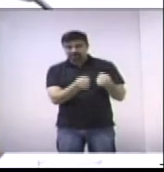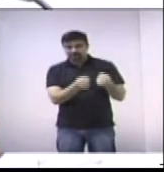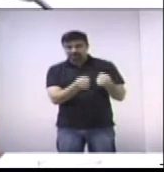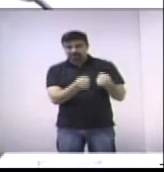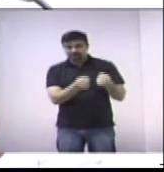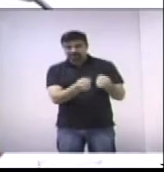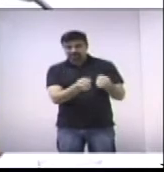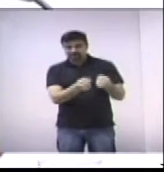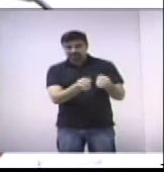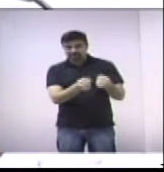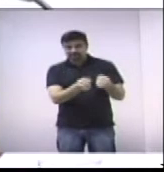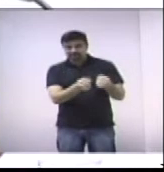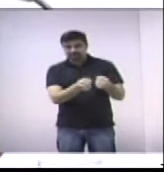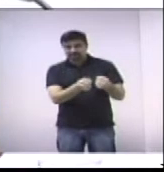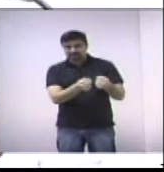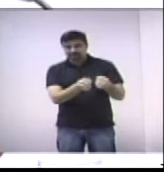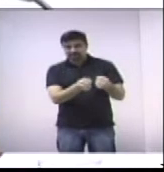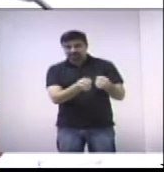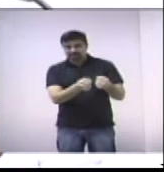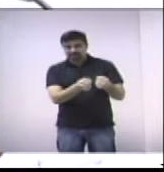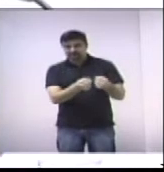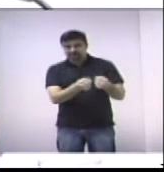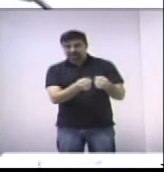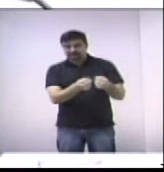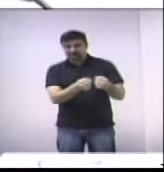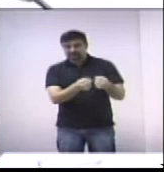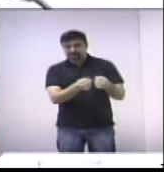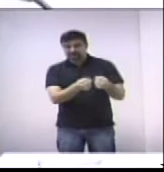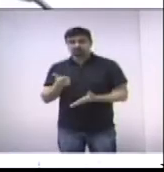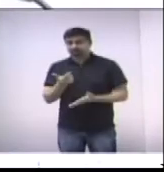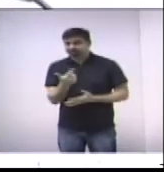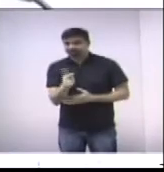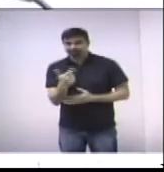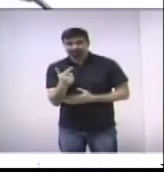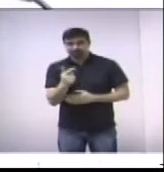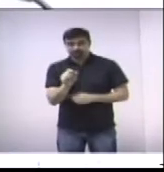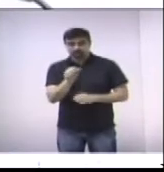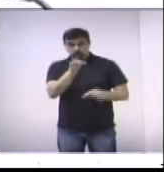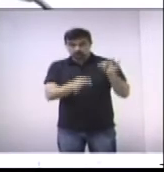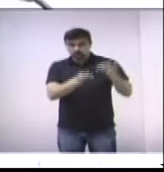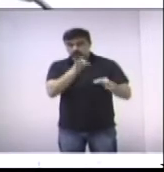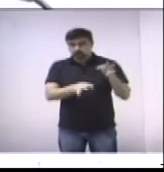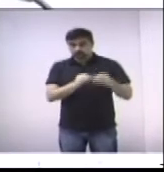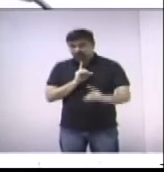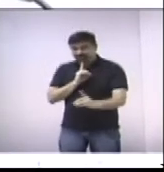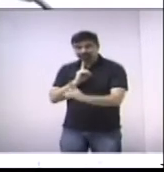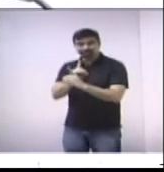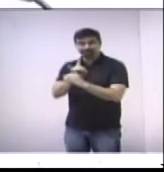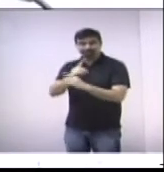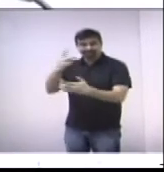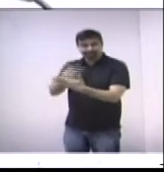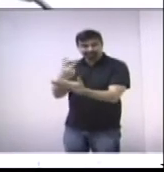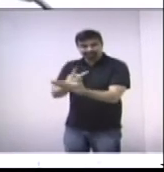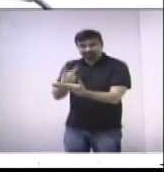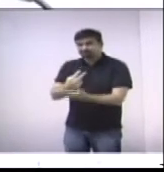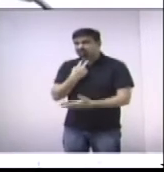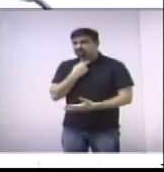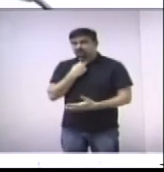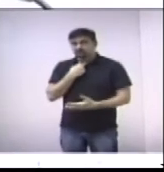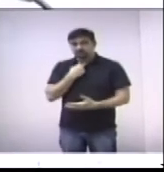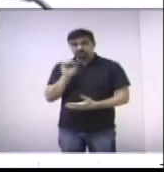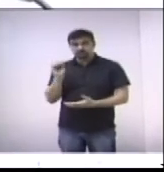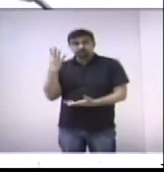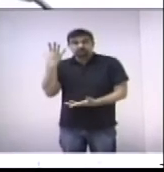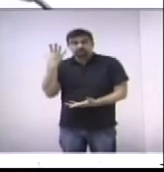agir, fundada na alegação de não haver qualquer utilidade no provimento judicial buscando, também não prevalece, eis